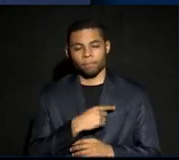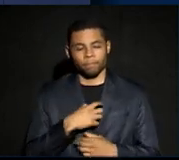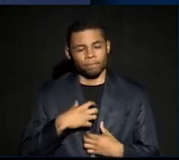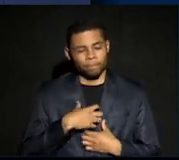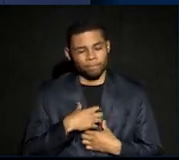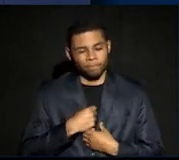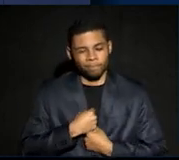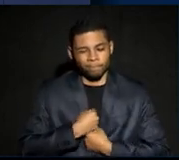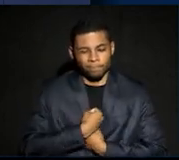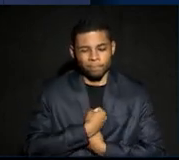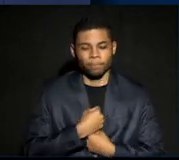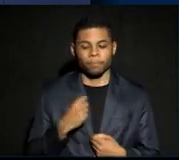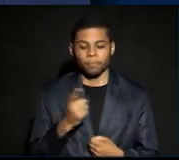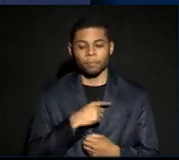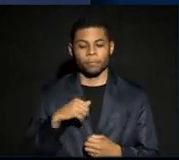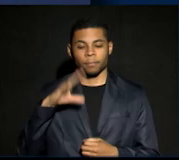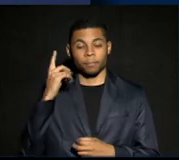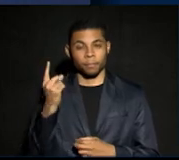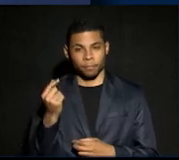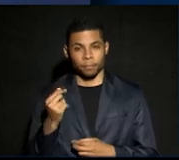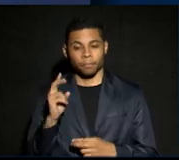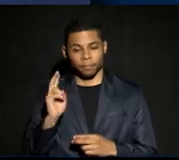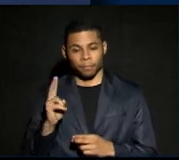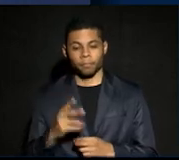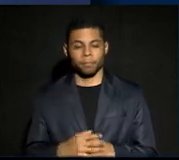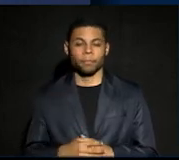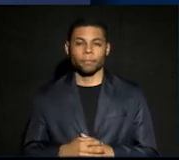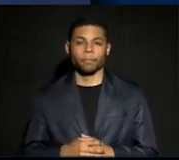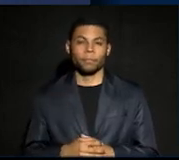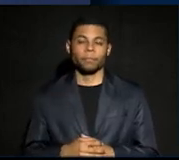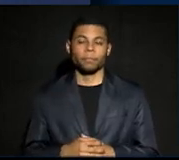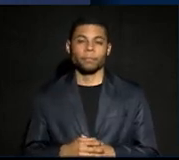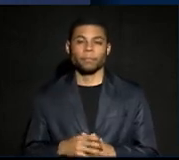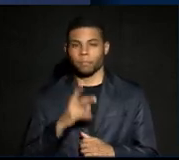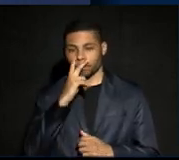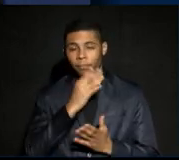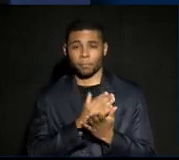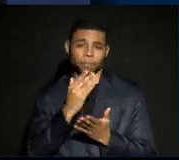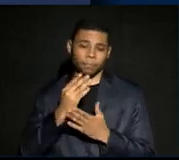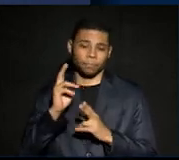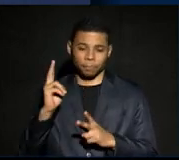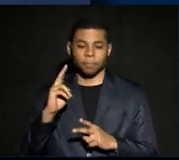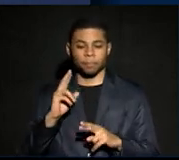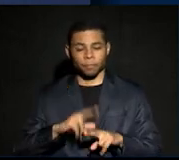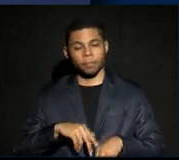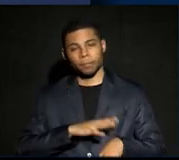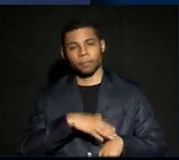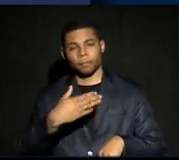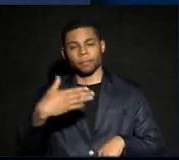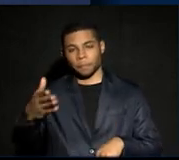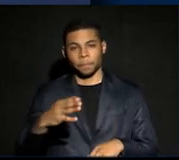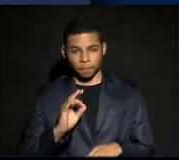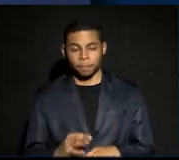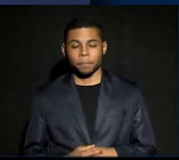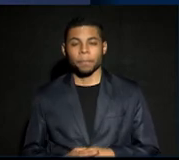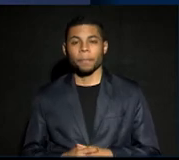nossas, as nossas condições financeiras, apertando um stance de política monetária ao longo do caminho.